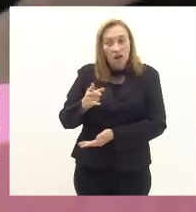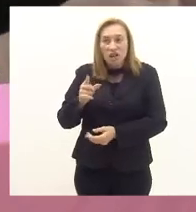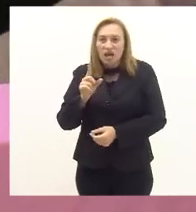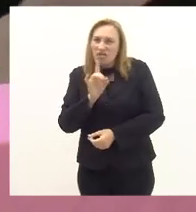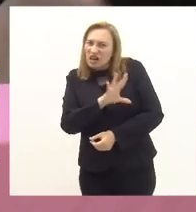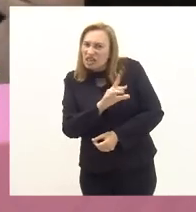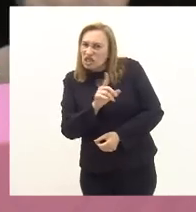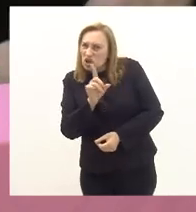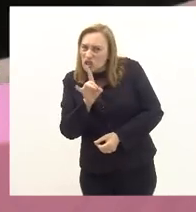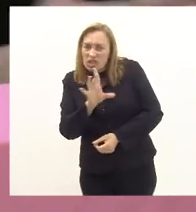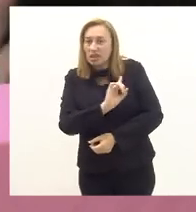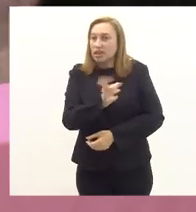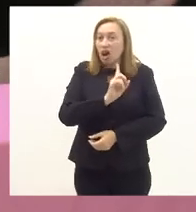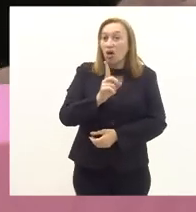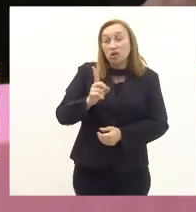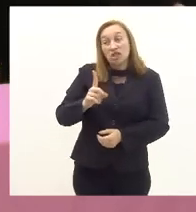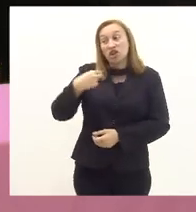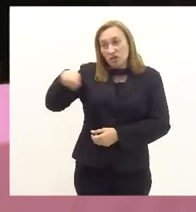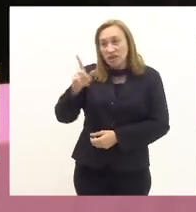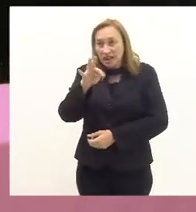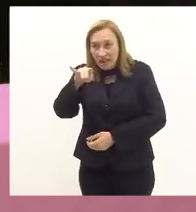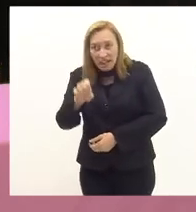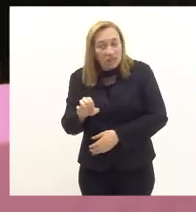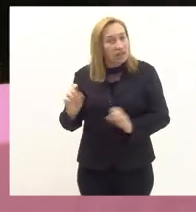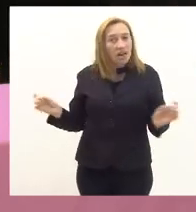Não está mais, tá? Você já foi a DECRAD, acabou.